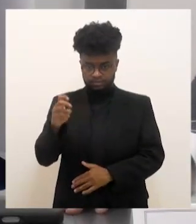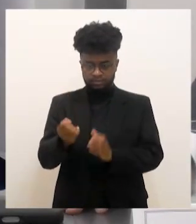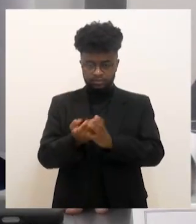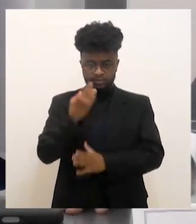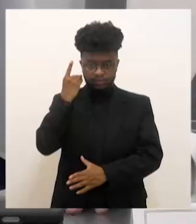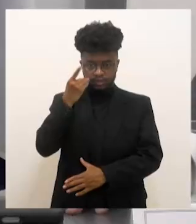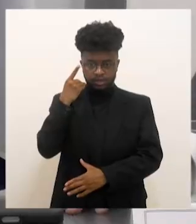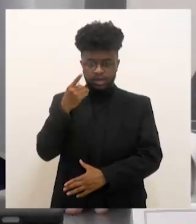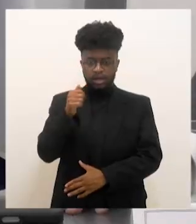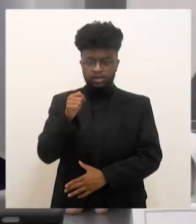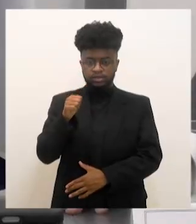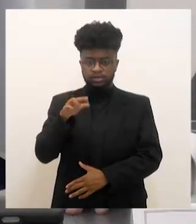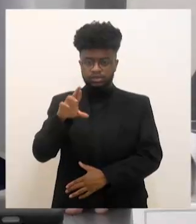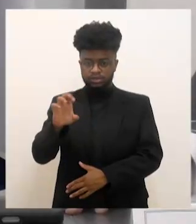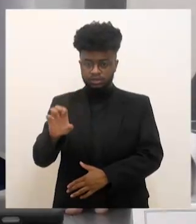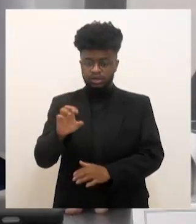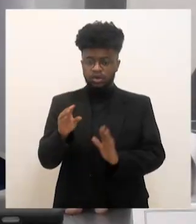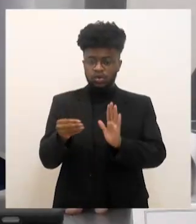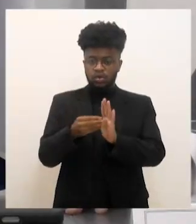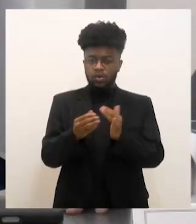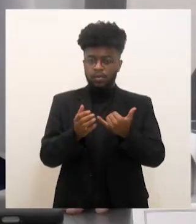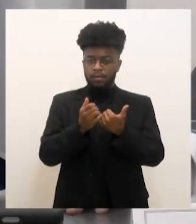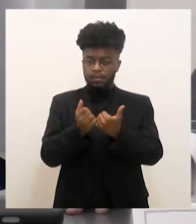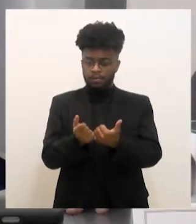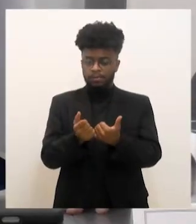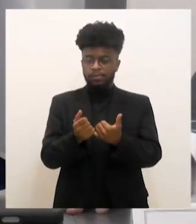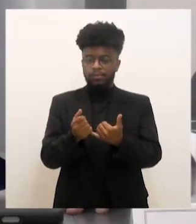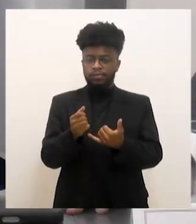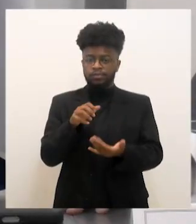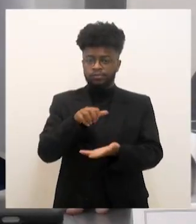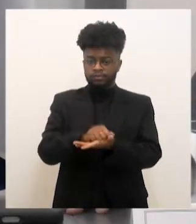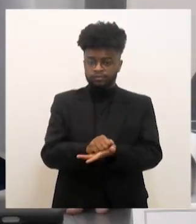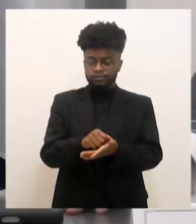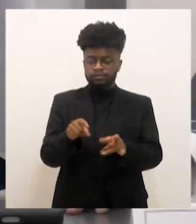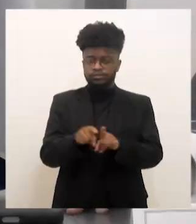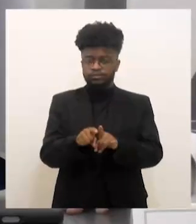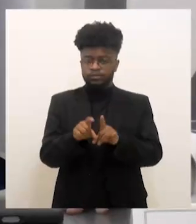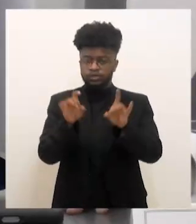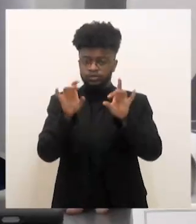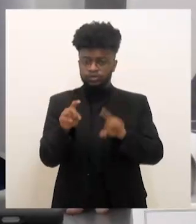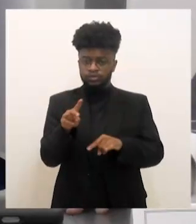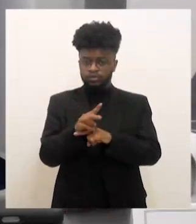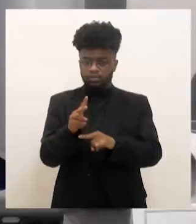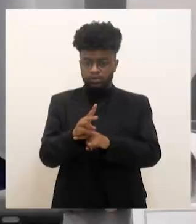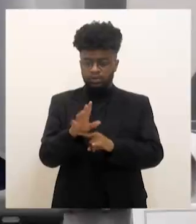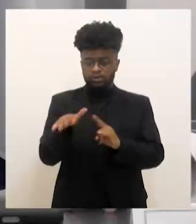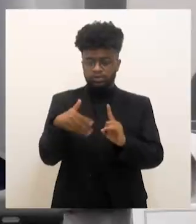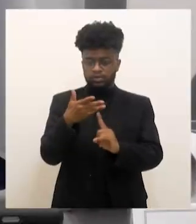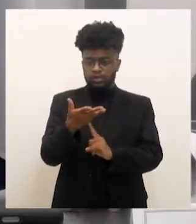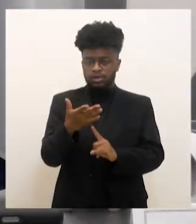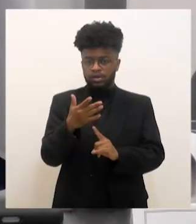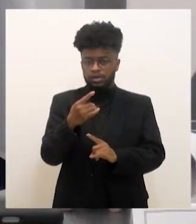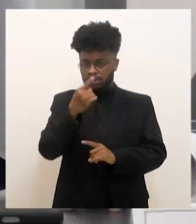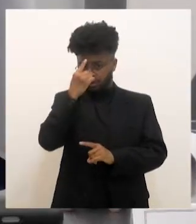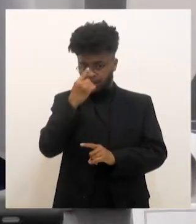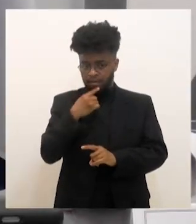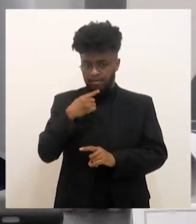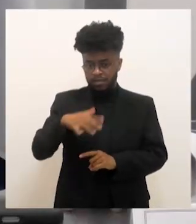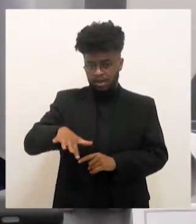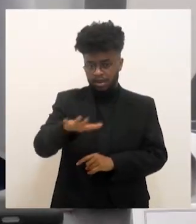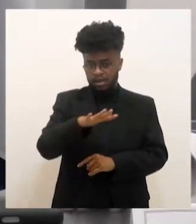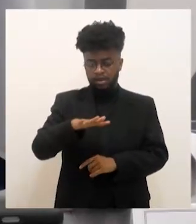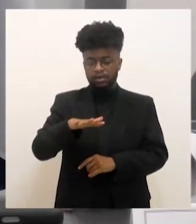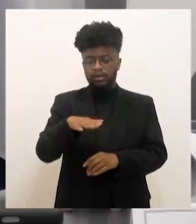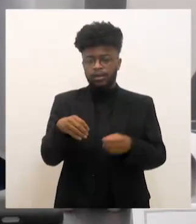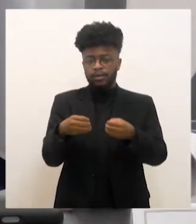Alexandre Quinoploc, que declara o tombamento paisagístico e ambiental, estabelece regime especial de proteção ambiental, paisagística e urbanística sobre a área situada